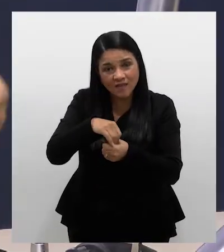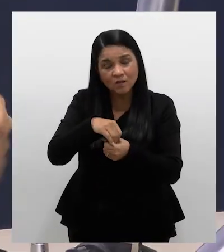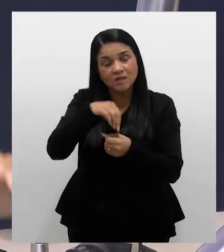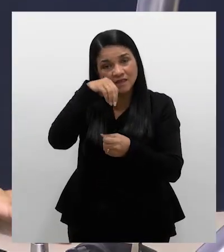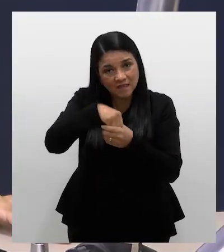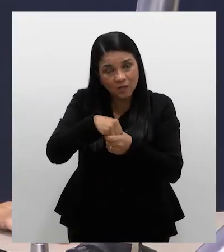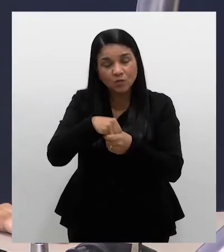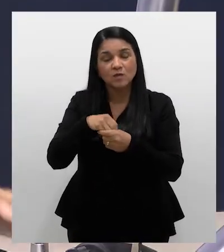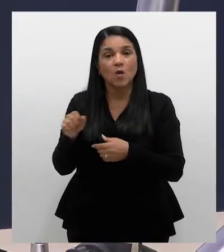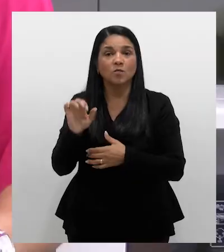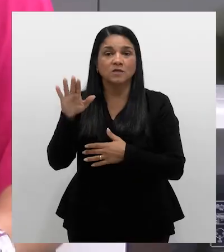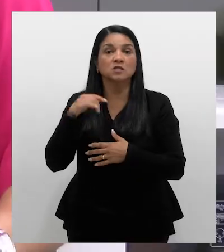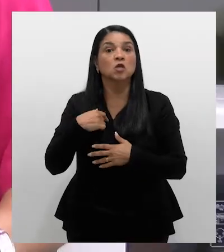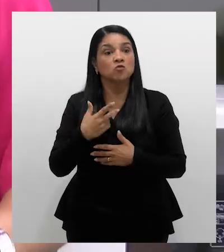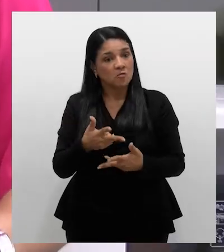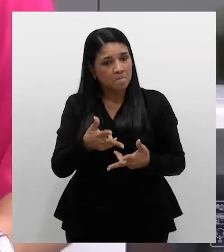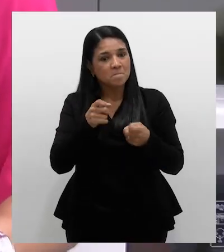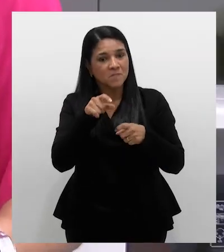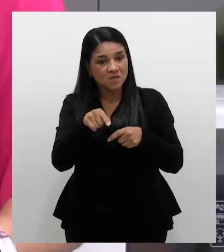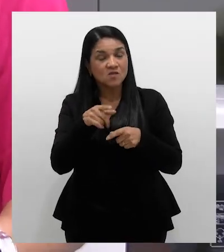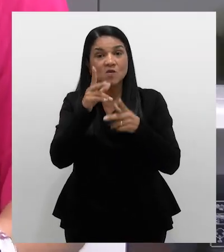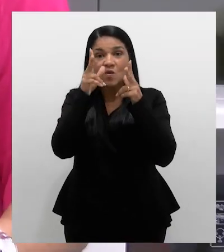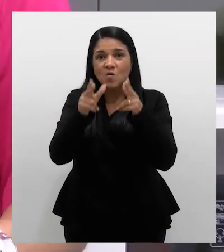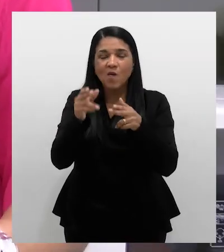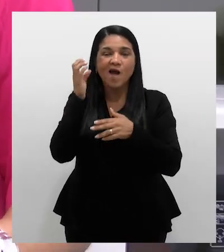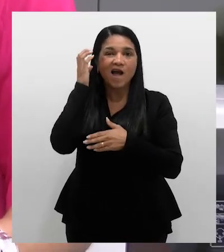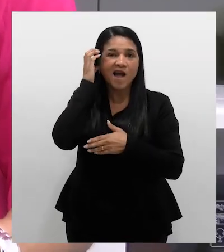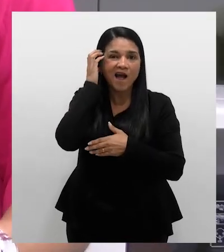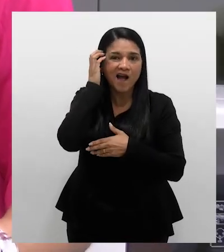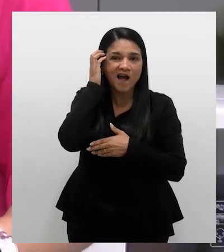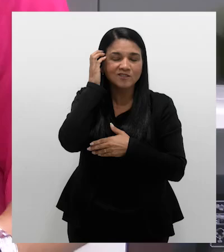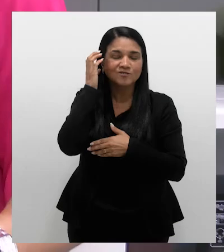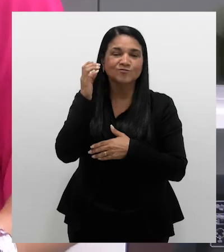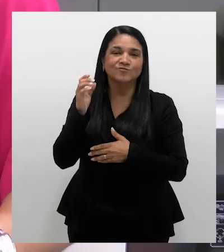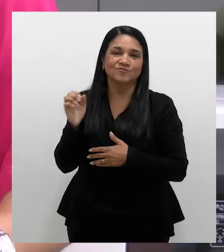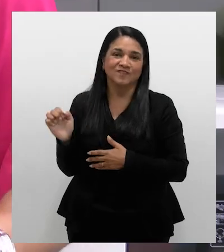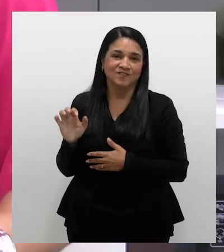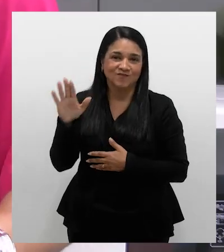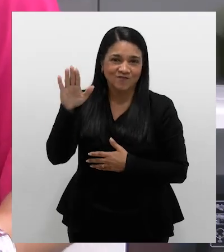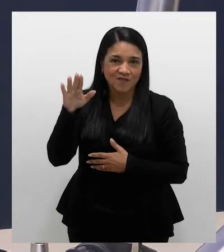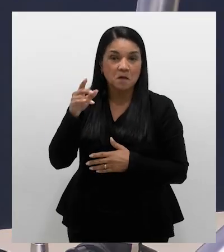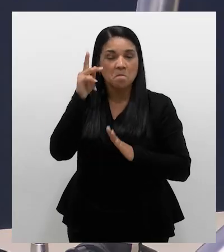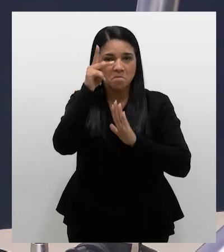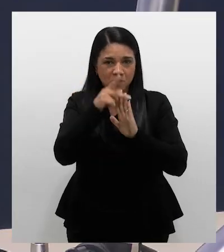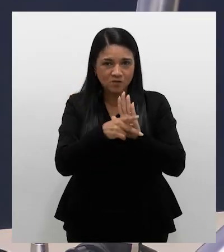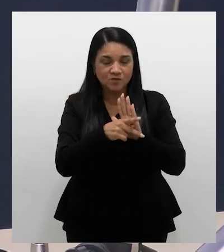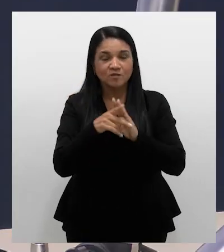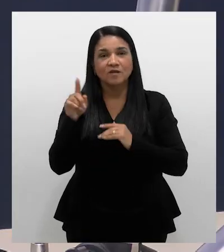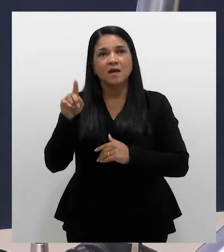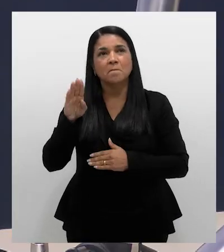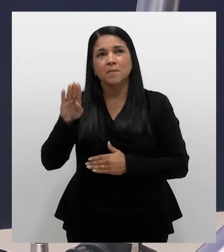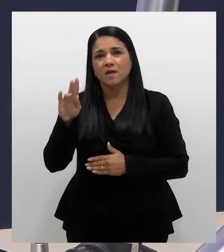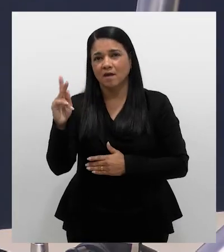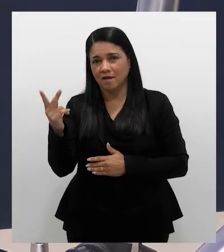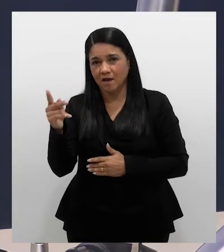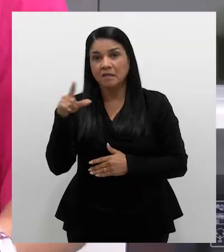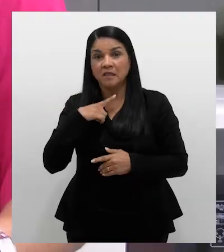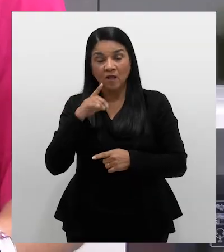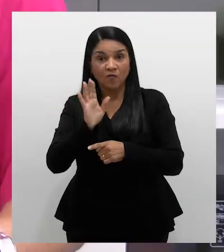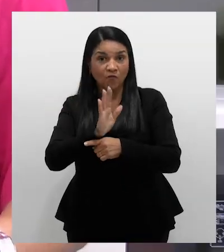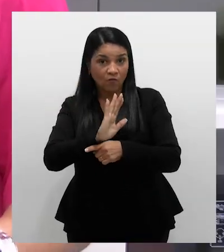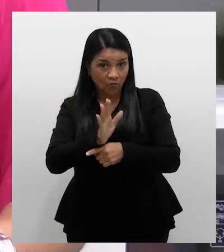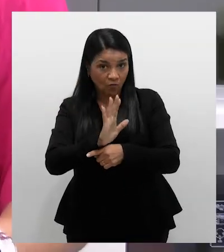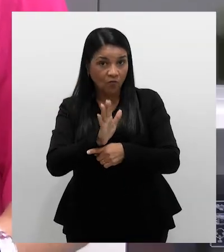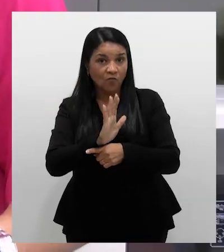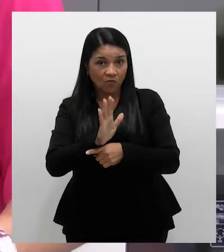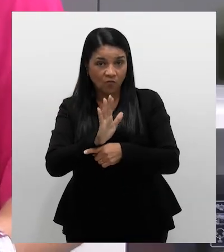acesso dentro da comunidade. Eu já vi isso acontecer com as rádios comunitárias, né? Teve a Sim. Rádio Favela, que foi um grande projeto também, em BH. Inclusive